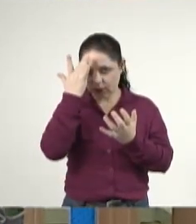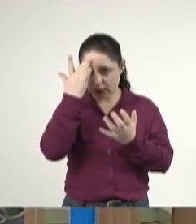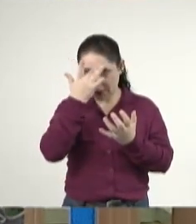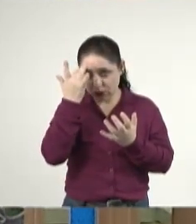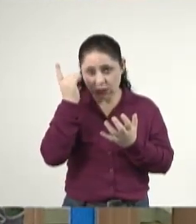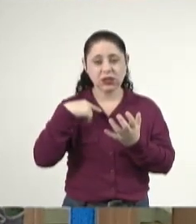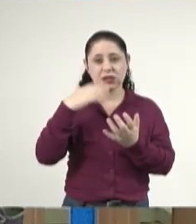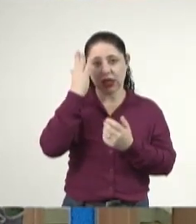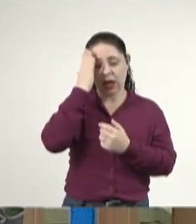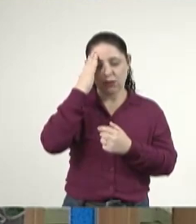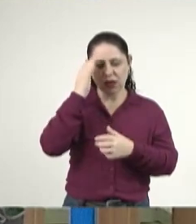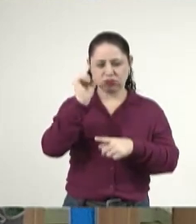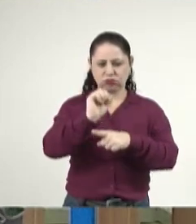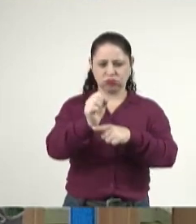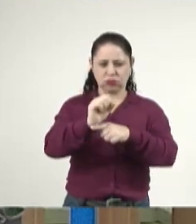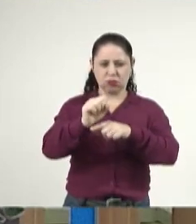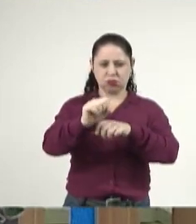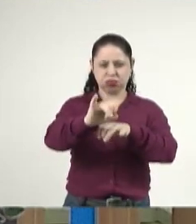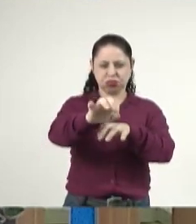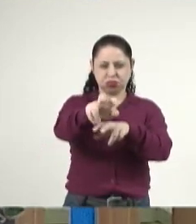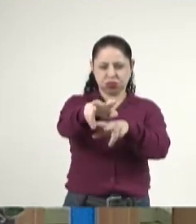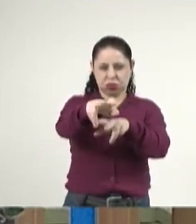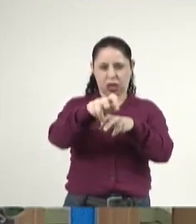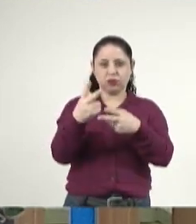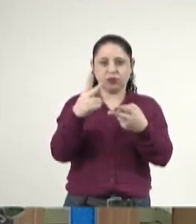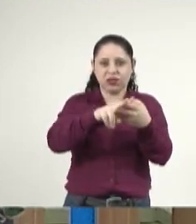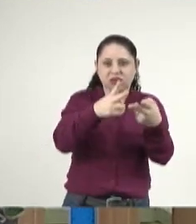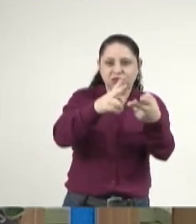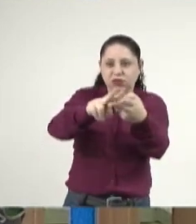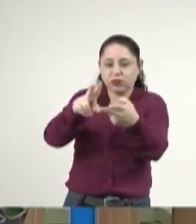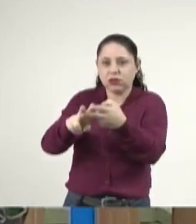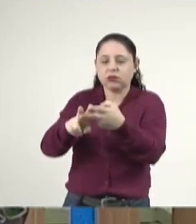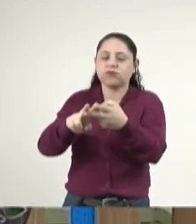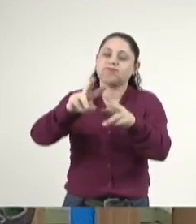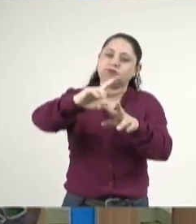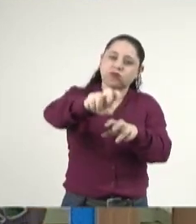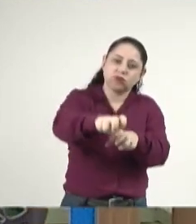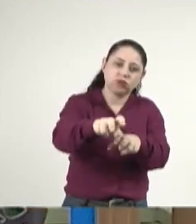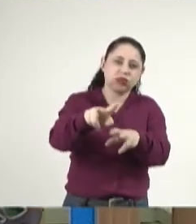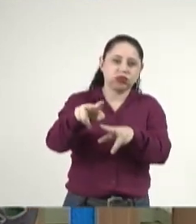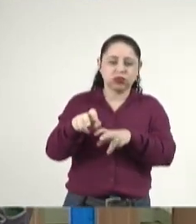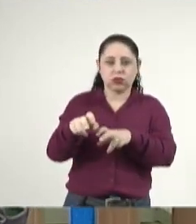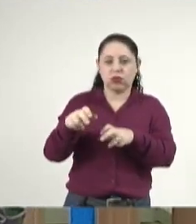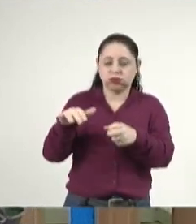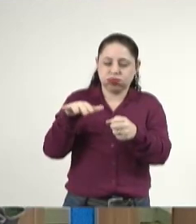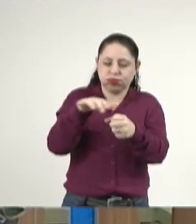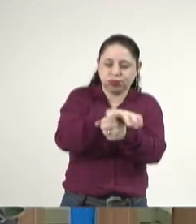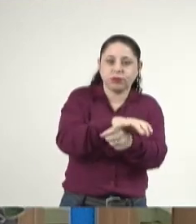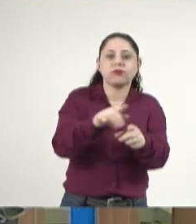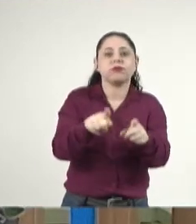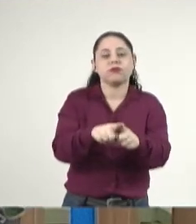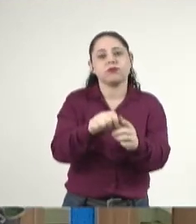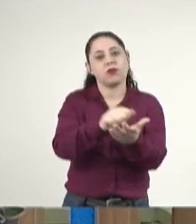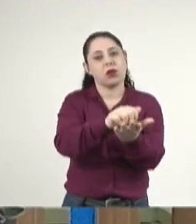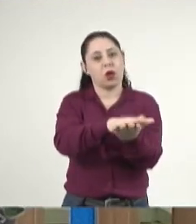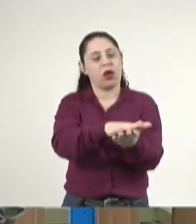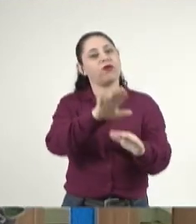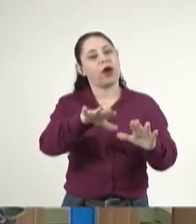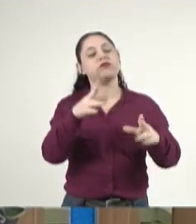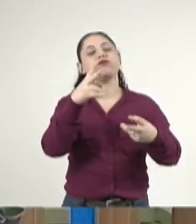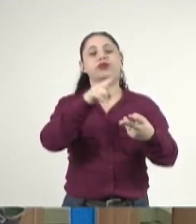pátios recheados, cheios de veículos apreendidos pelas mais diversas razões, pelas mais diversas infrações também. E